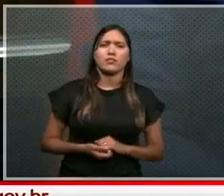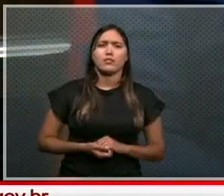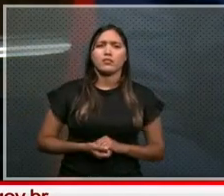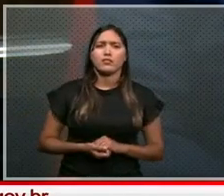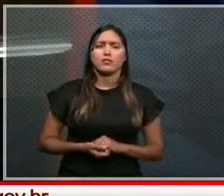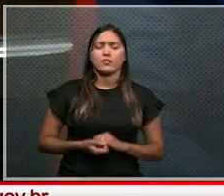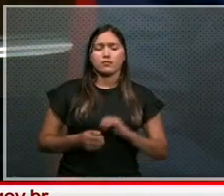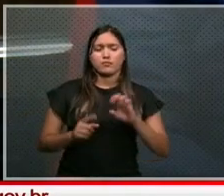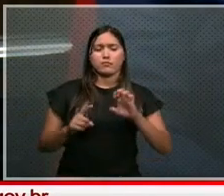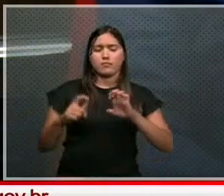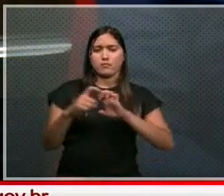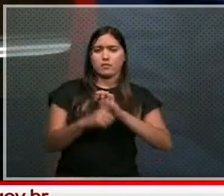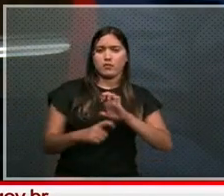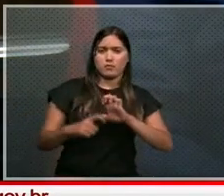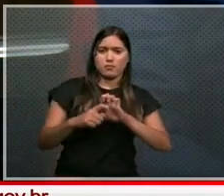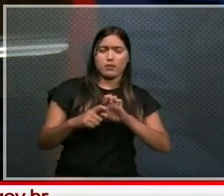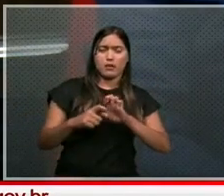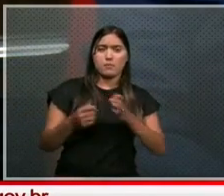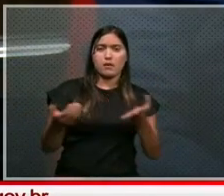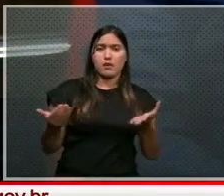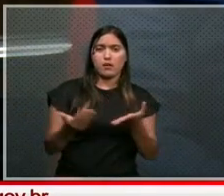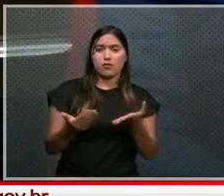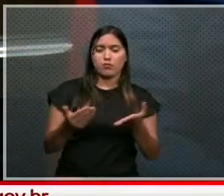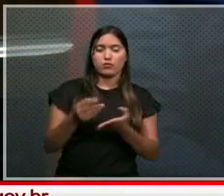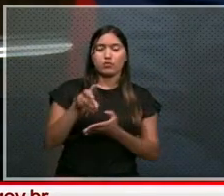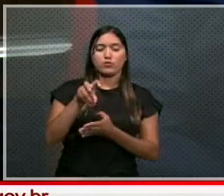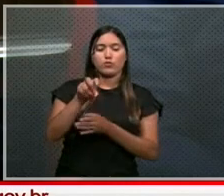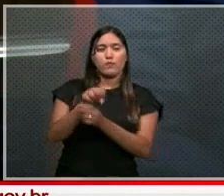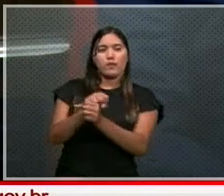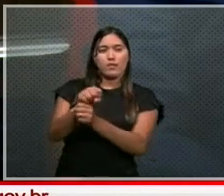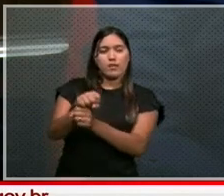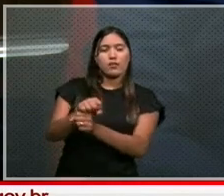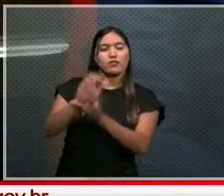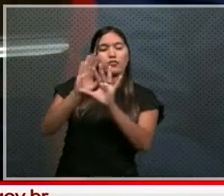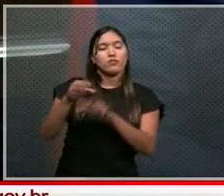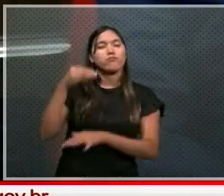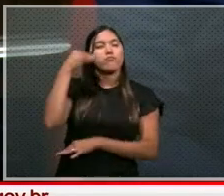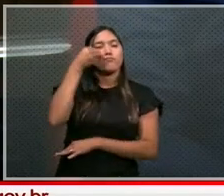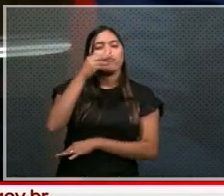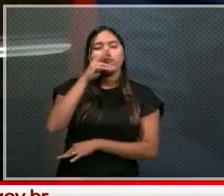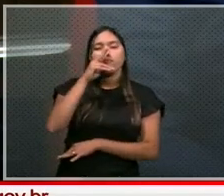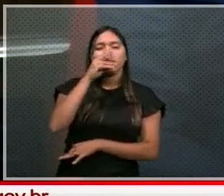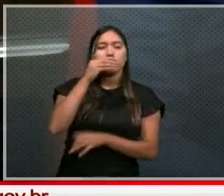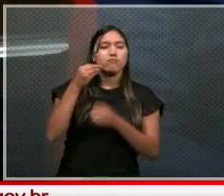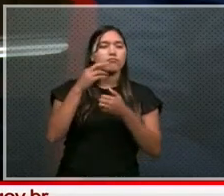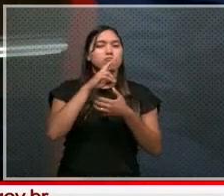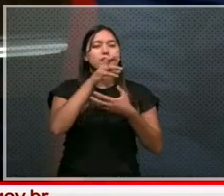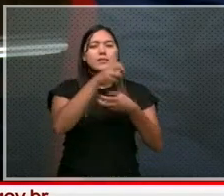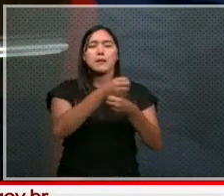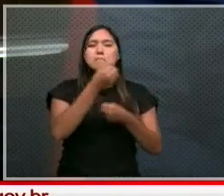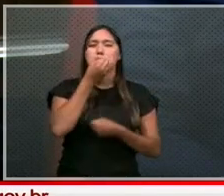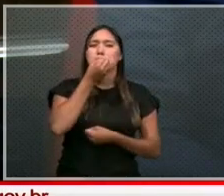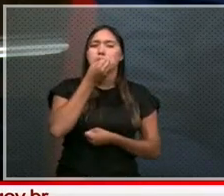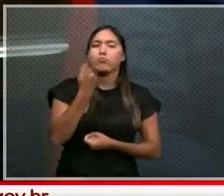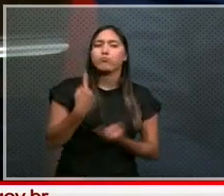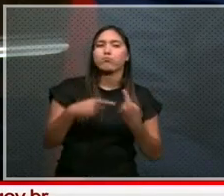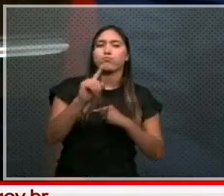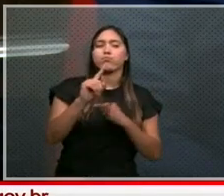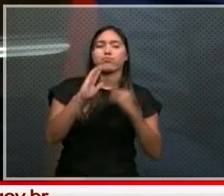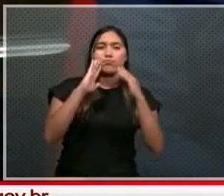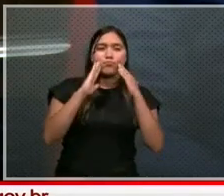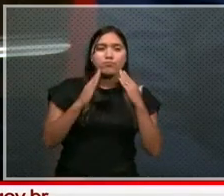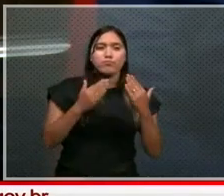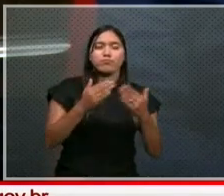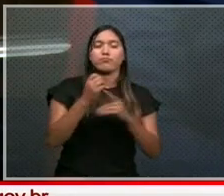a Embrapa chega aos 50 anos mais forte entregando o resultado e relevante para